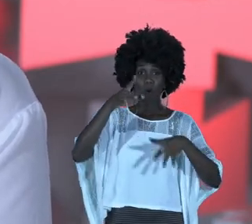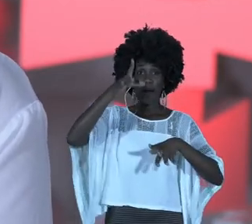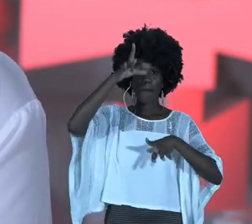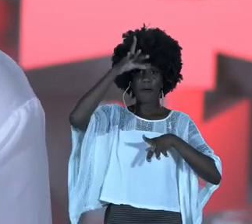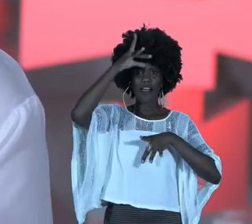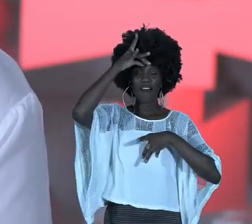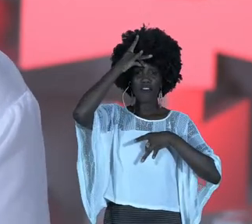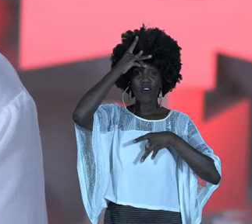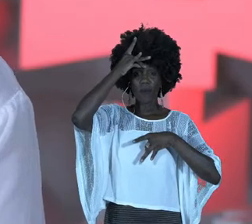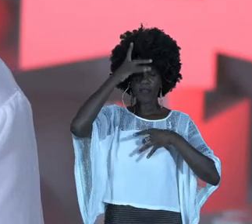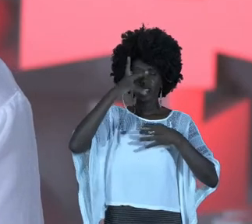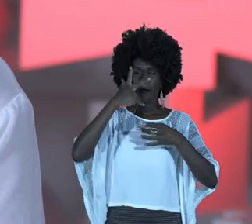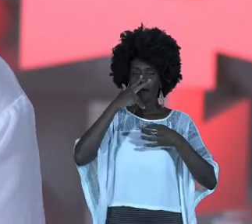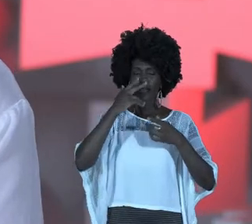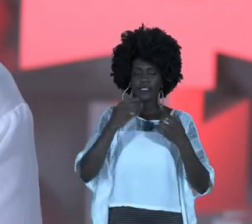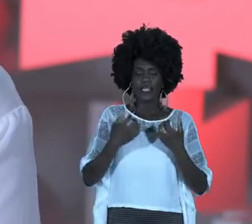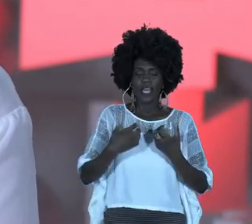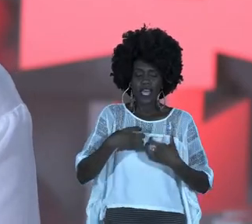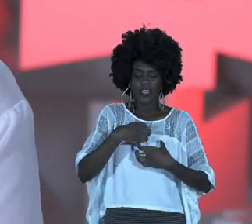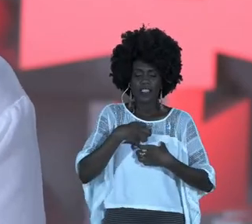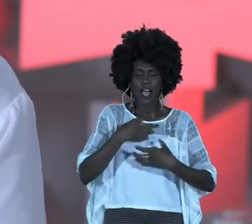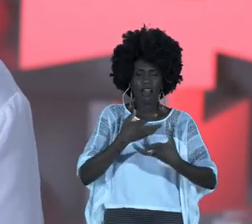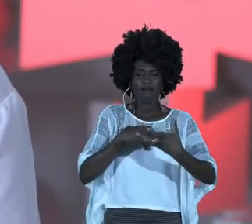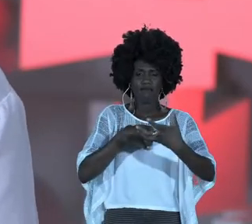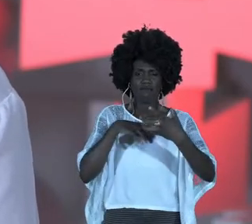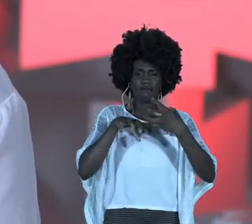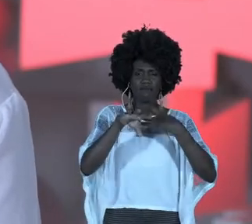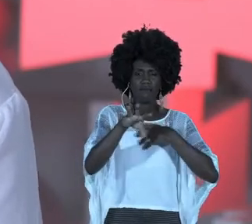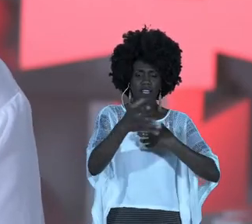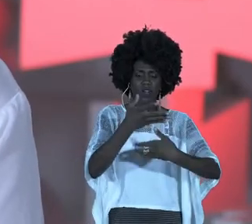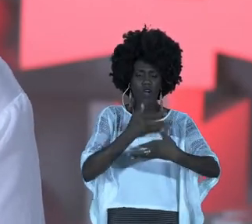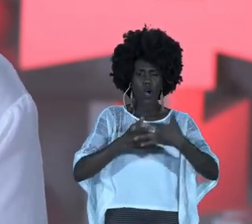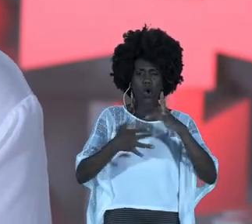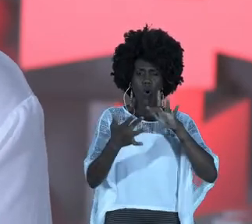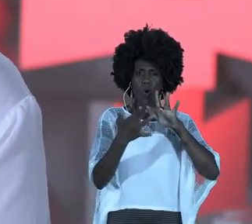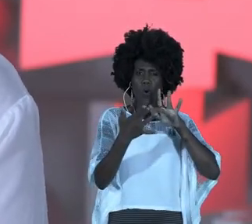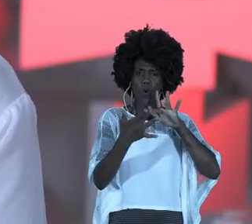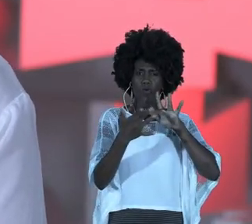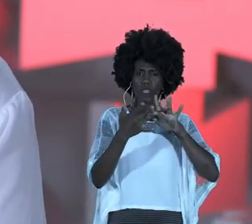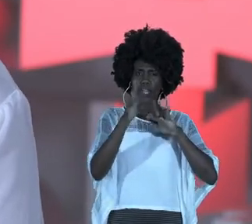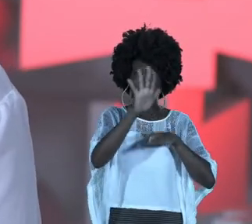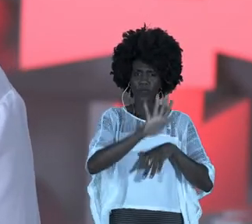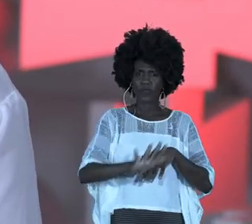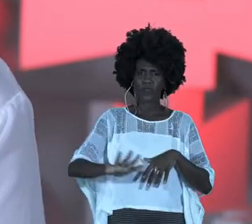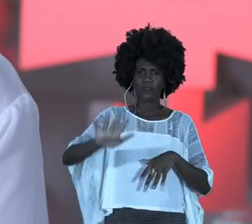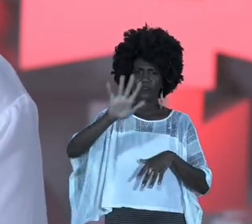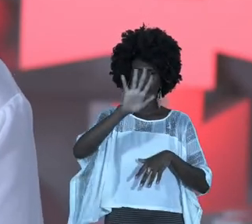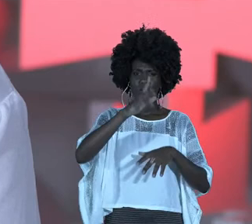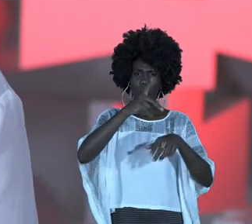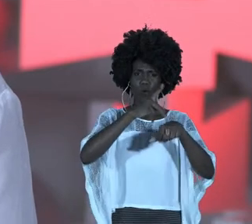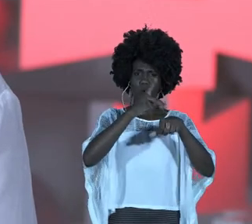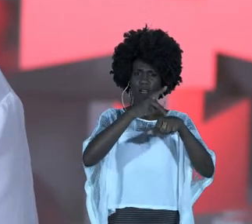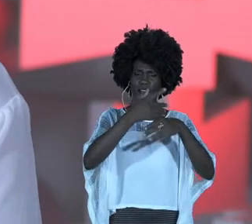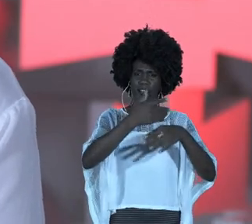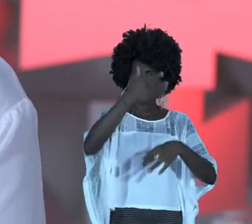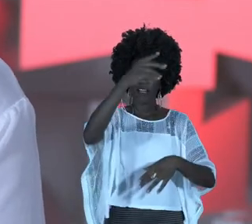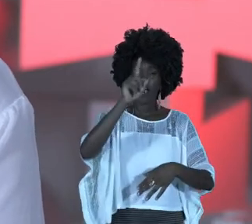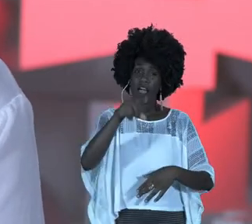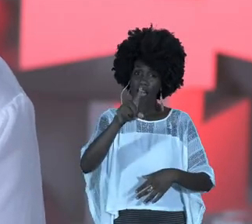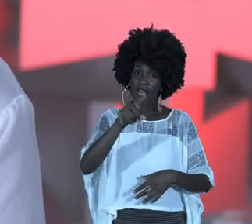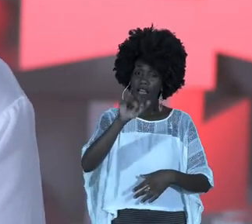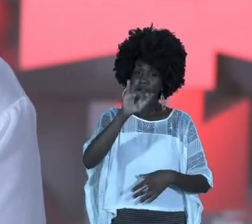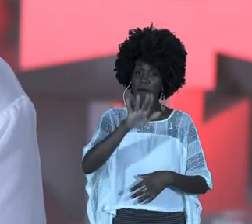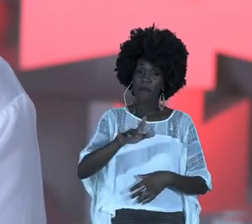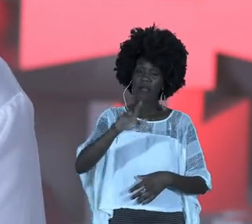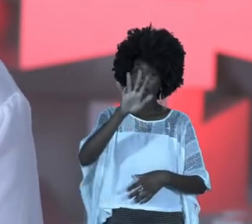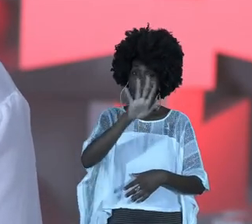de se jogar nessa superfície, de se envolver com essa superfície. Então, essa imagem, ela é um índice, ela é um